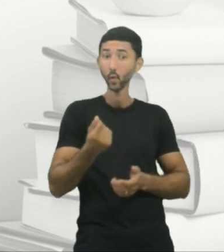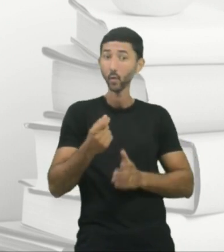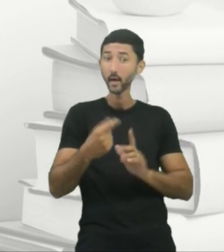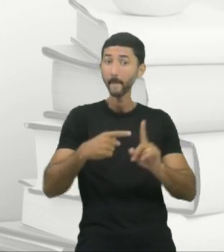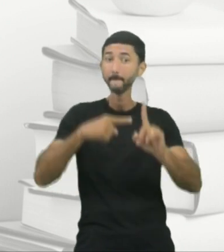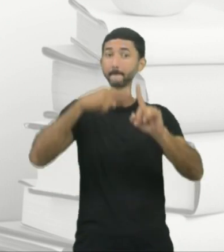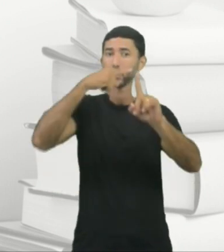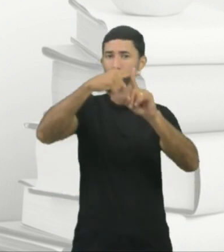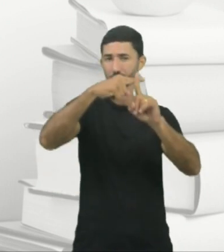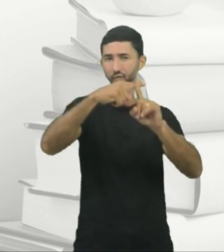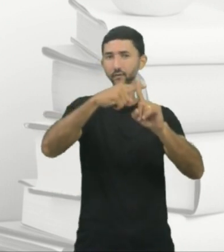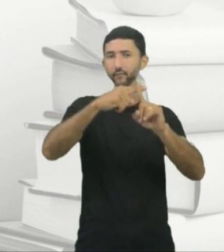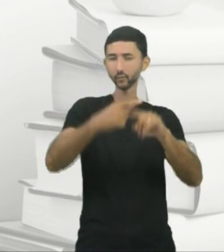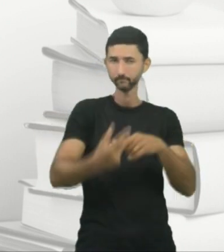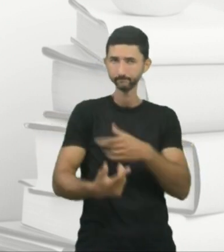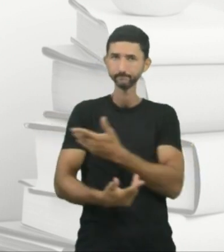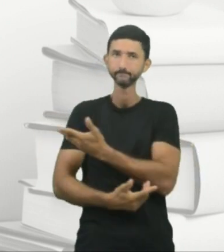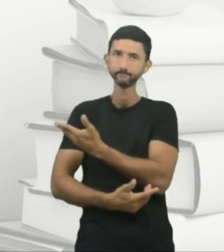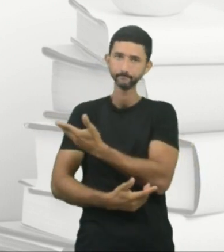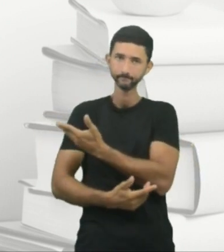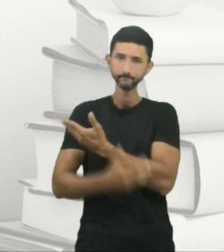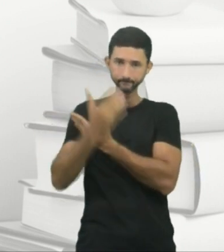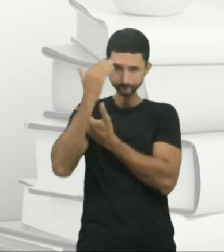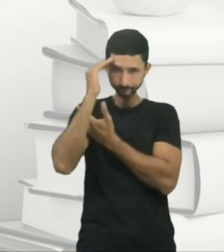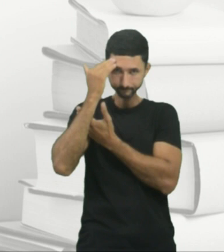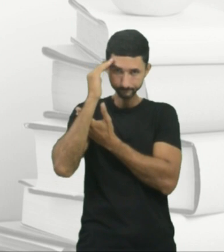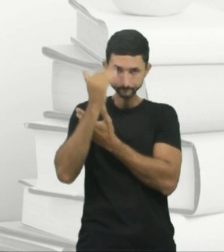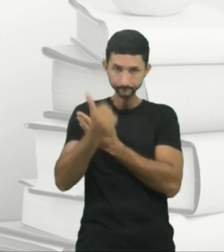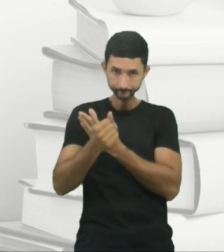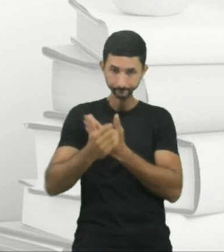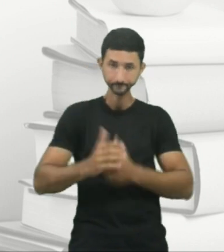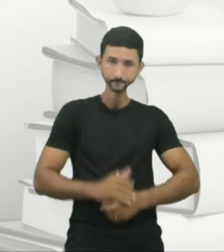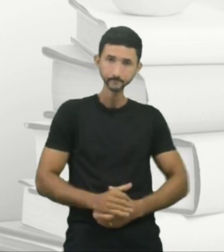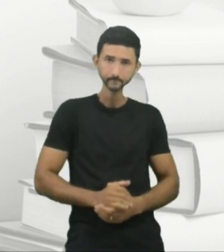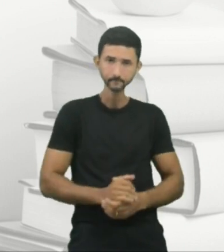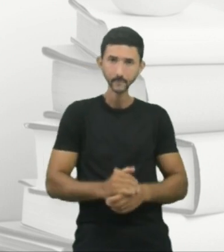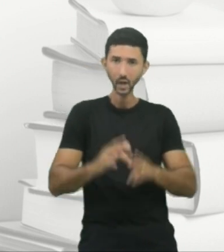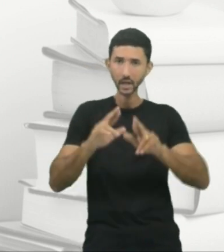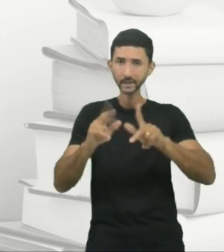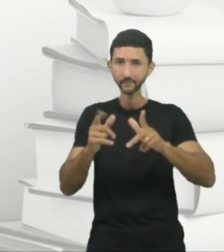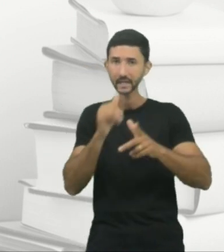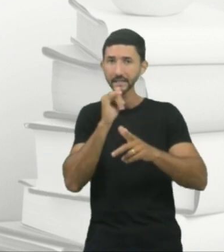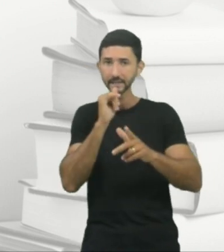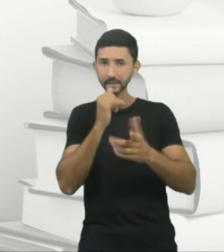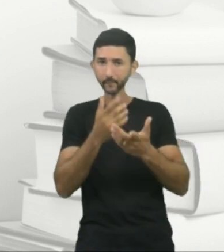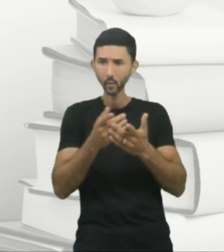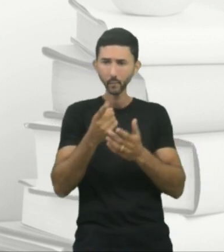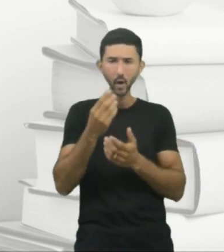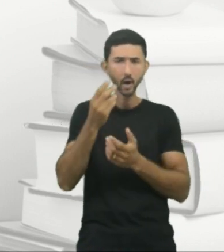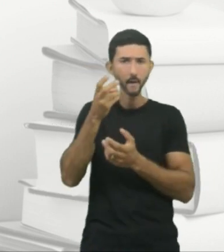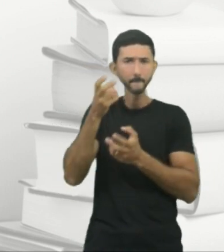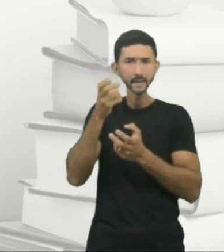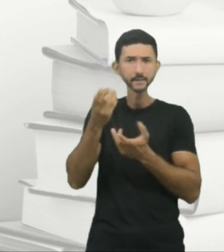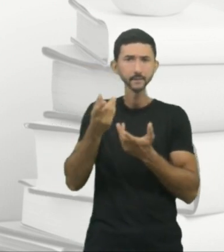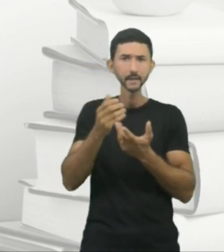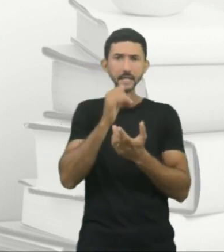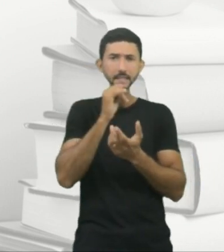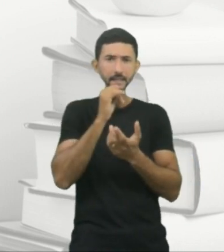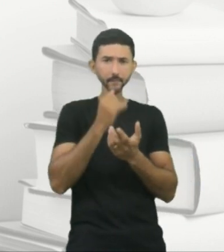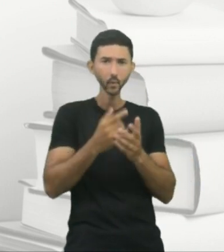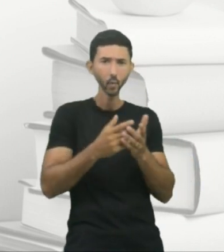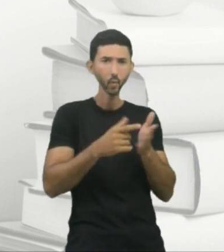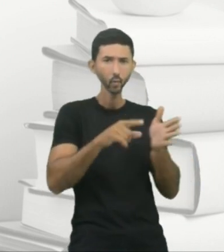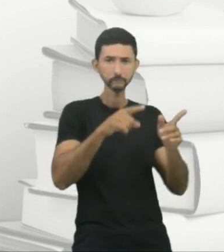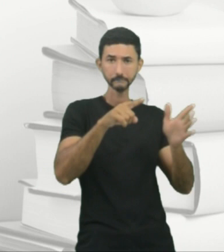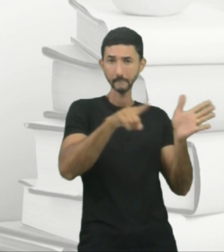saldo é positivo, tá? Então, essa é a diferença que você pode observar. Um